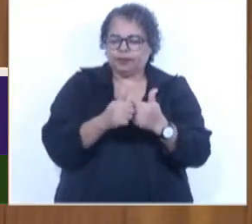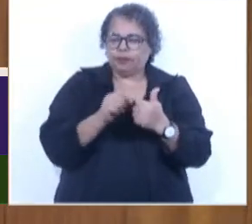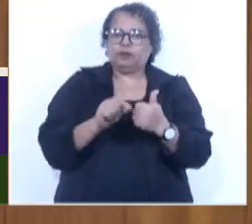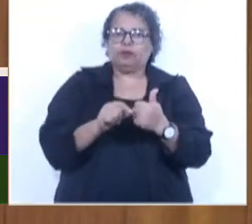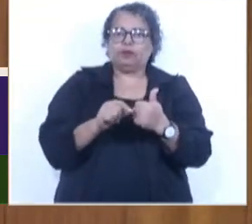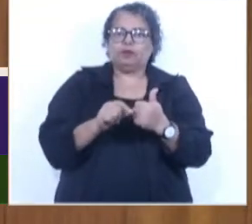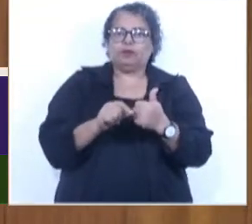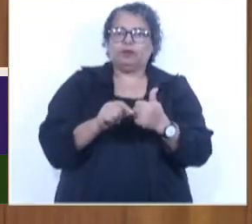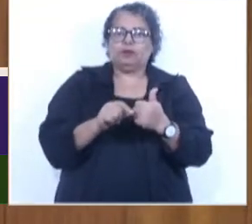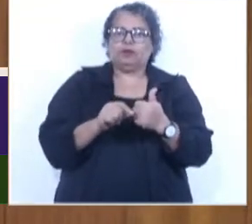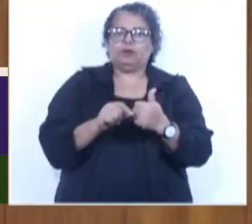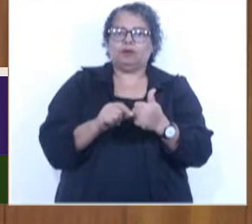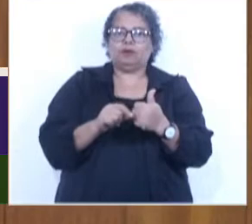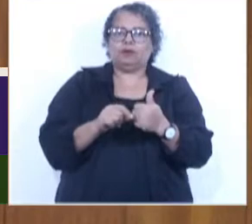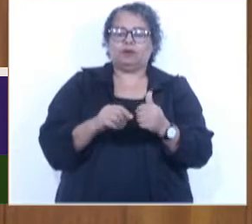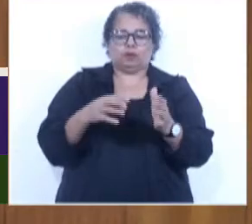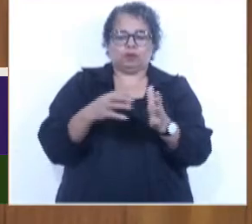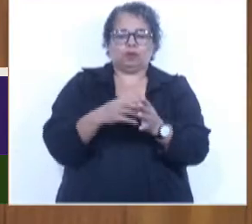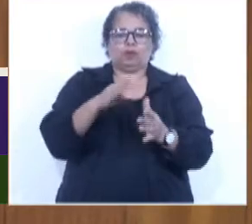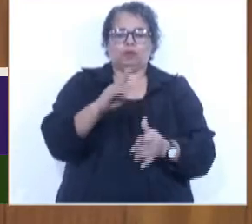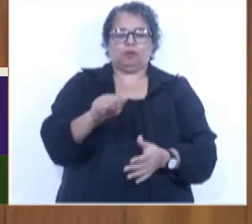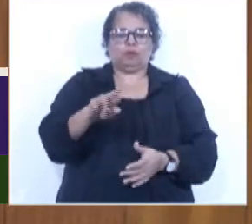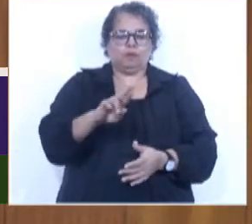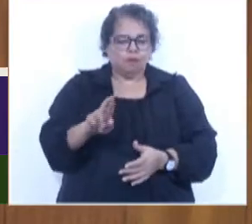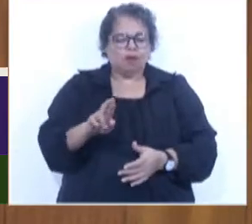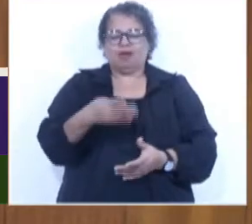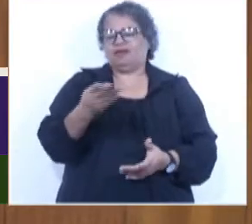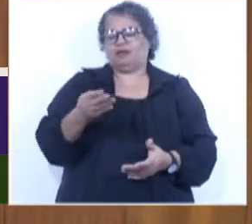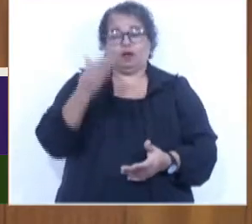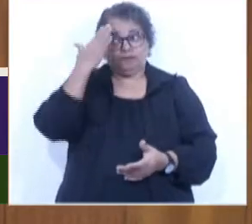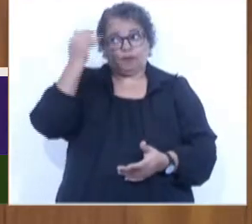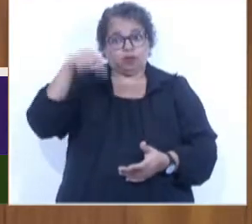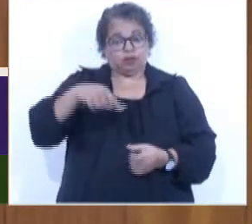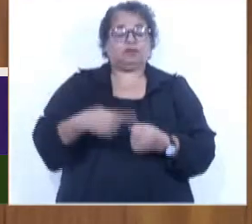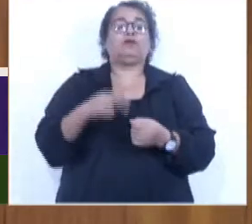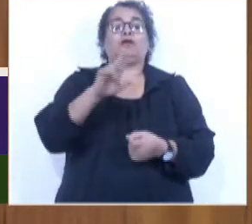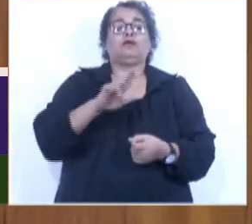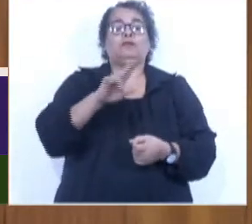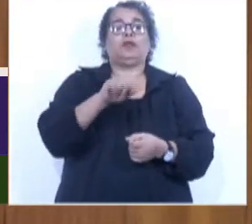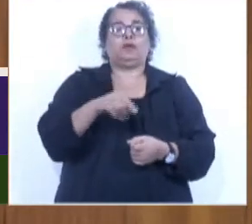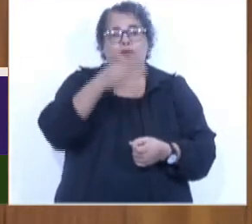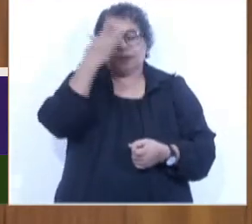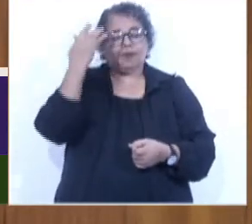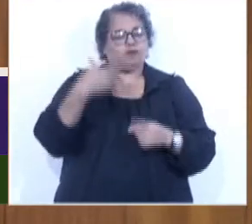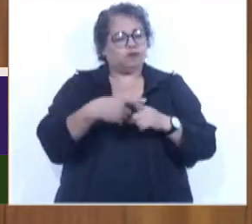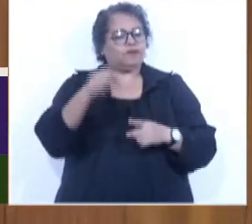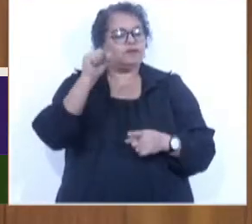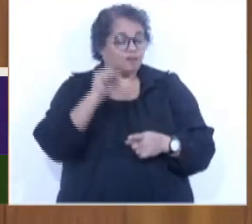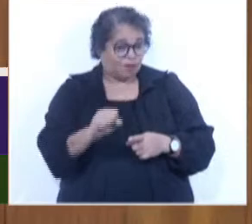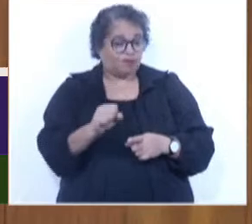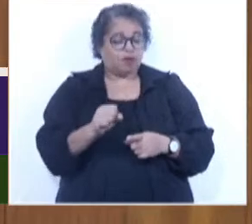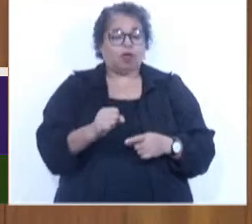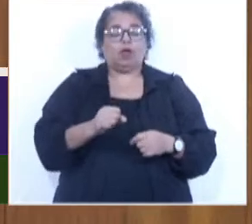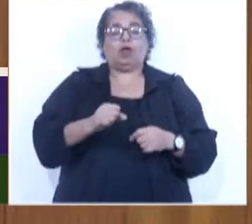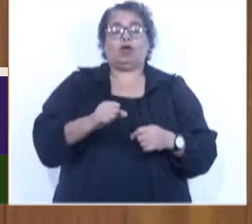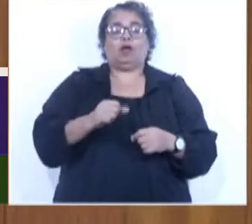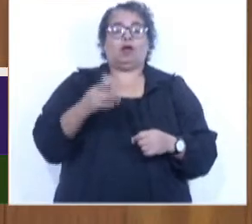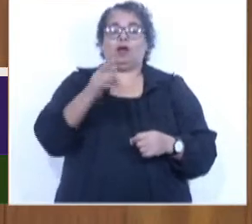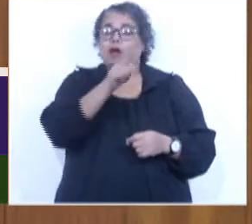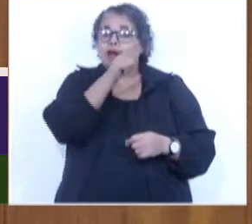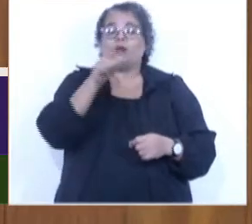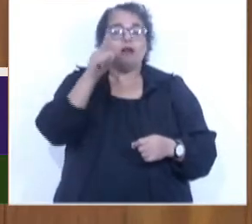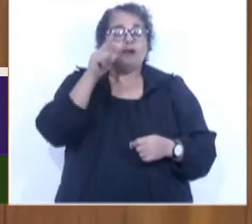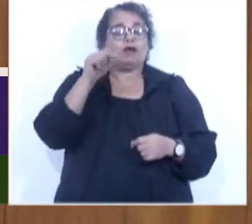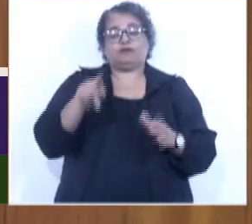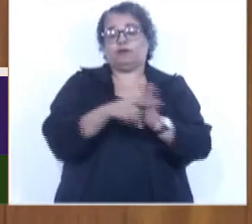um estabelecimento um bar conhecido em Uberlândia um dos ganhadores do comida de boteco 2023 onde eu tive a honra de